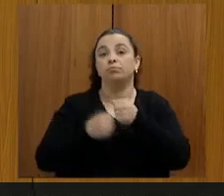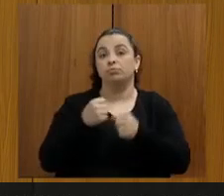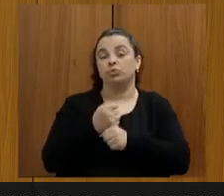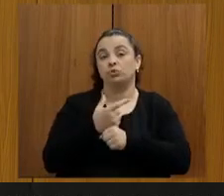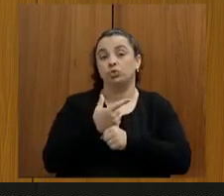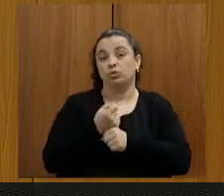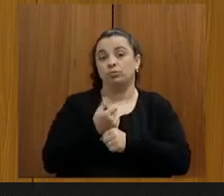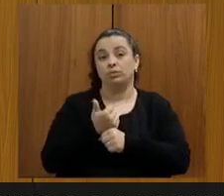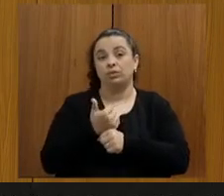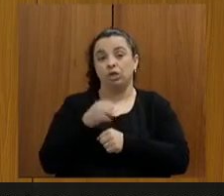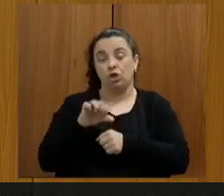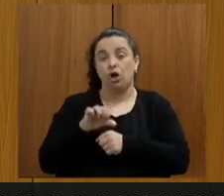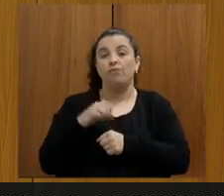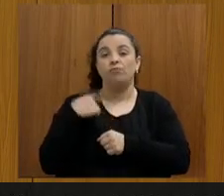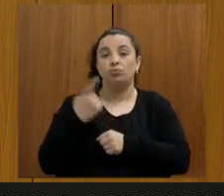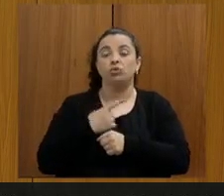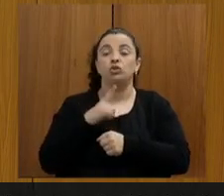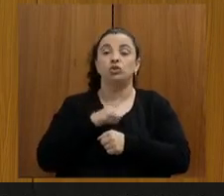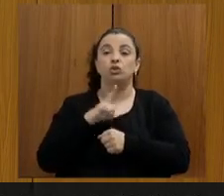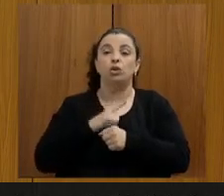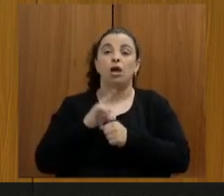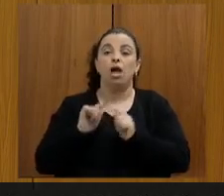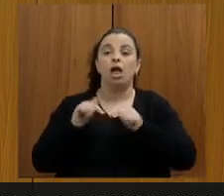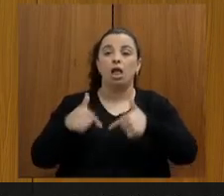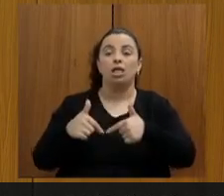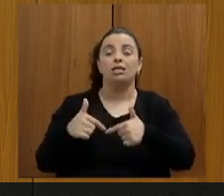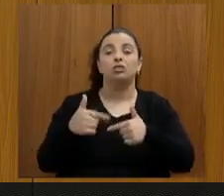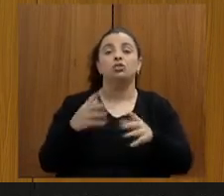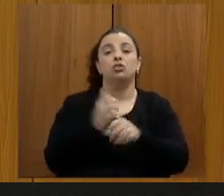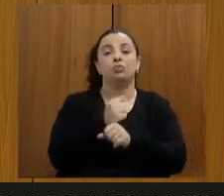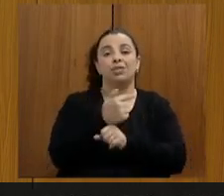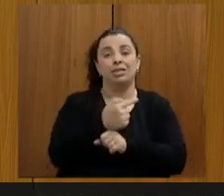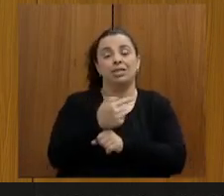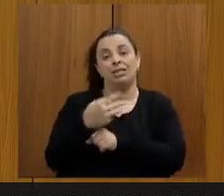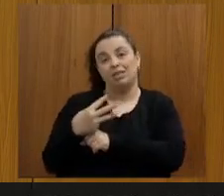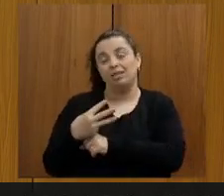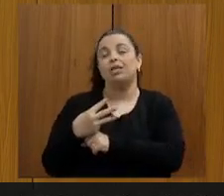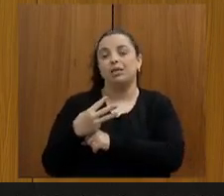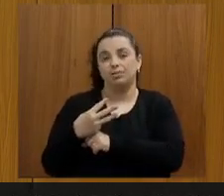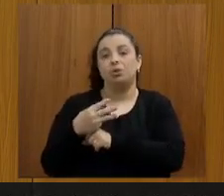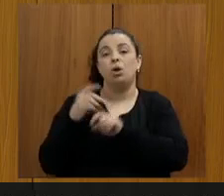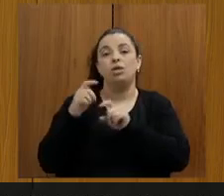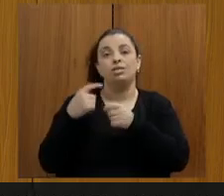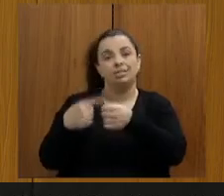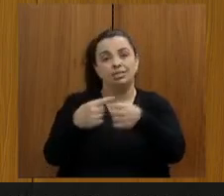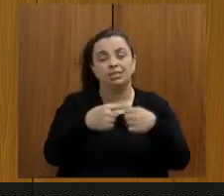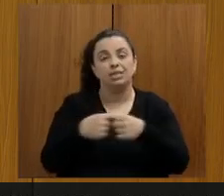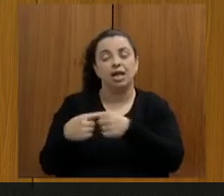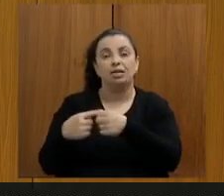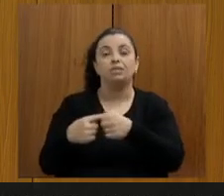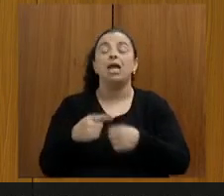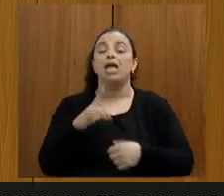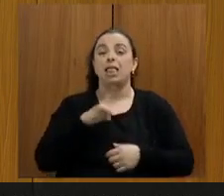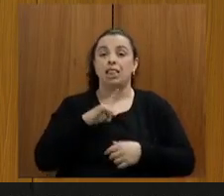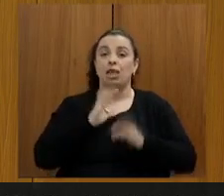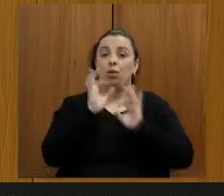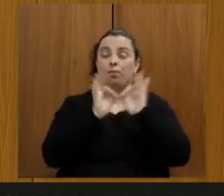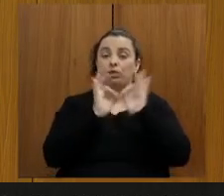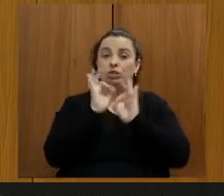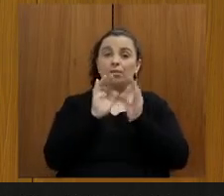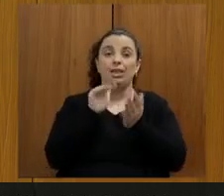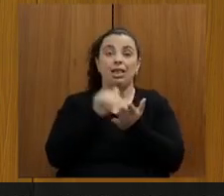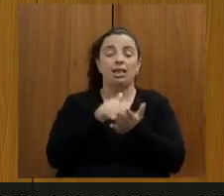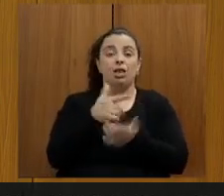estávamos presentes em 73 municípios Já temos um planejamento para até o fim de 2022